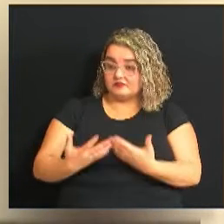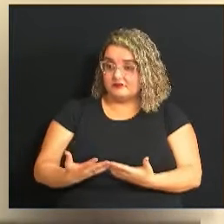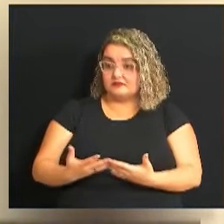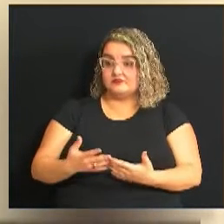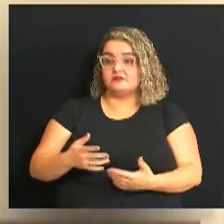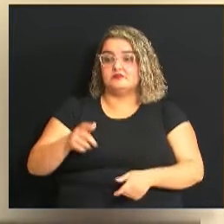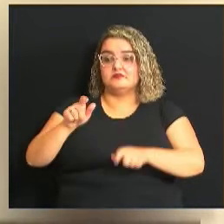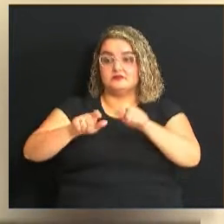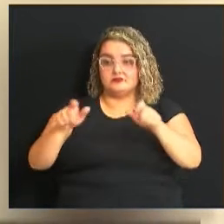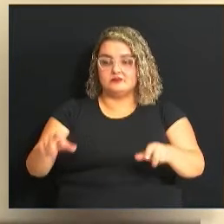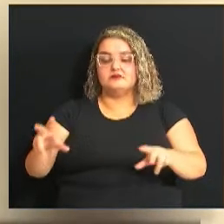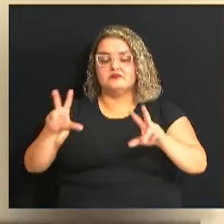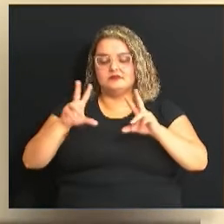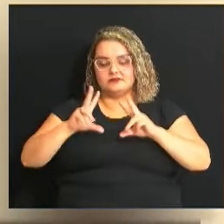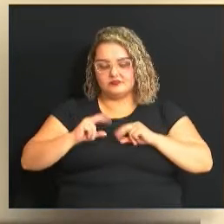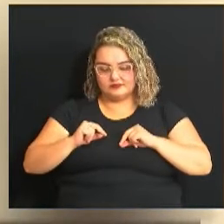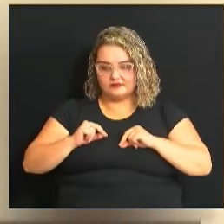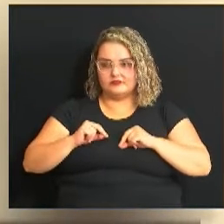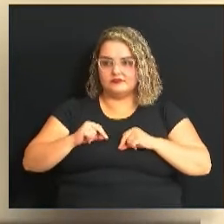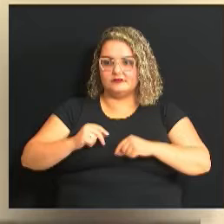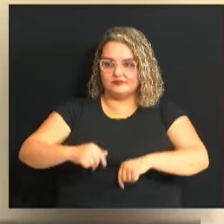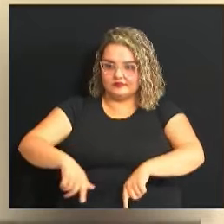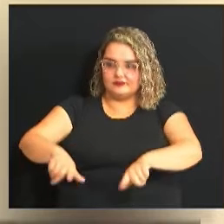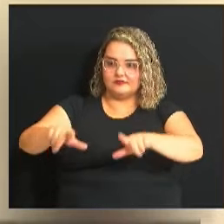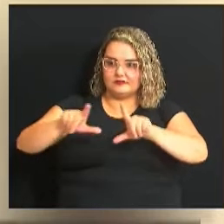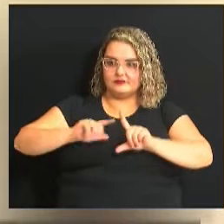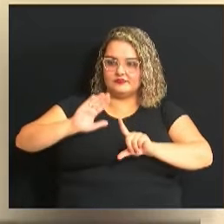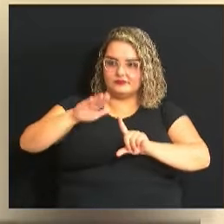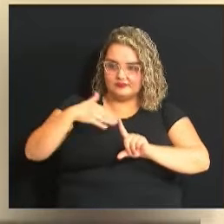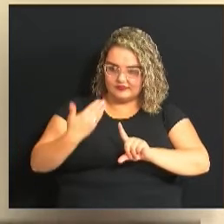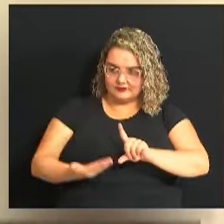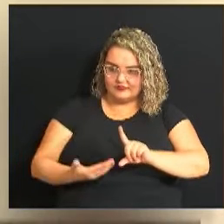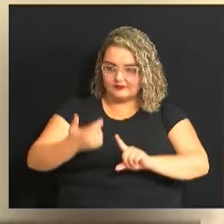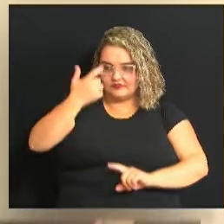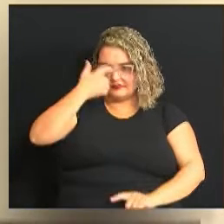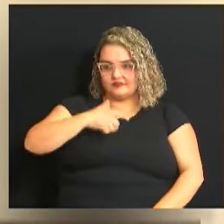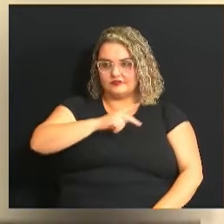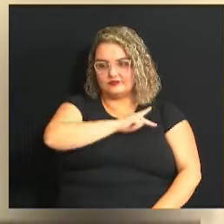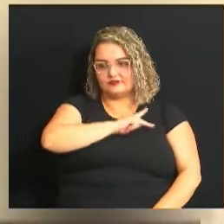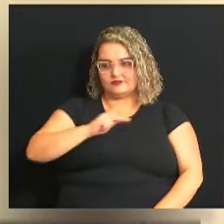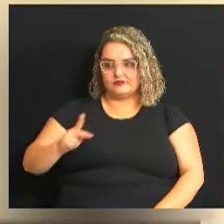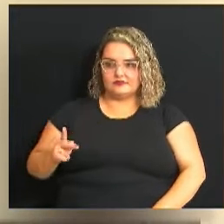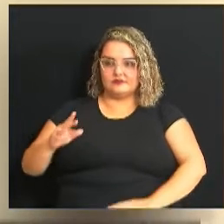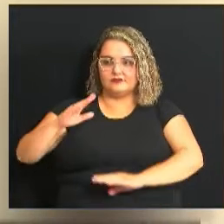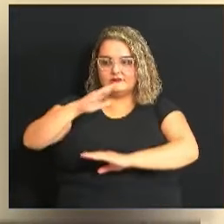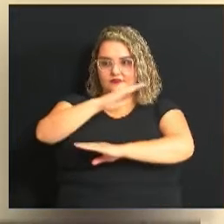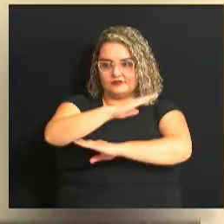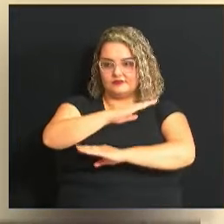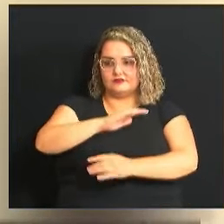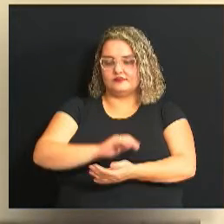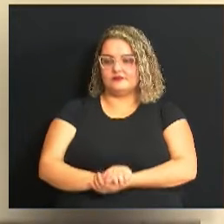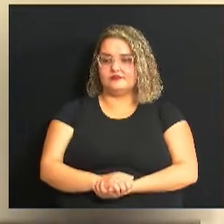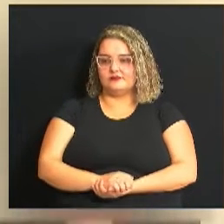pessoas merecedoras dessa honraria. Eu, como presidente da casa,